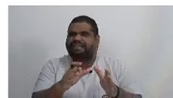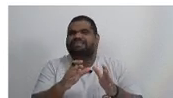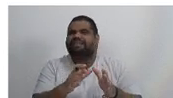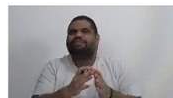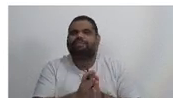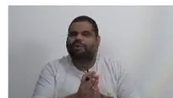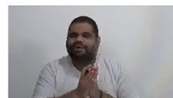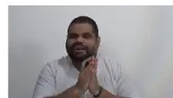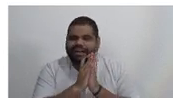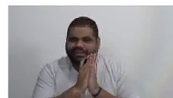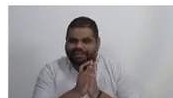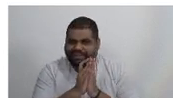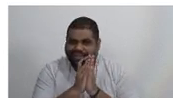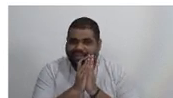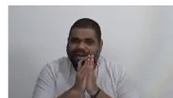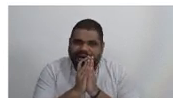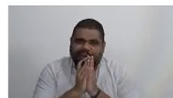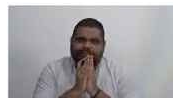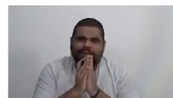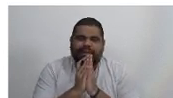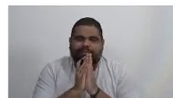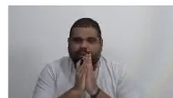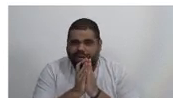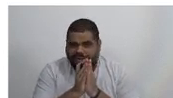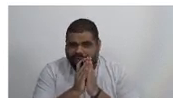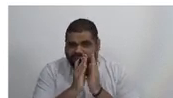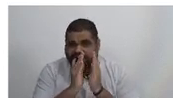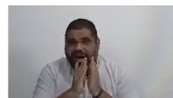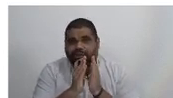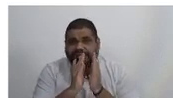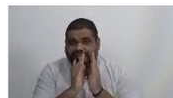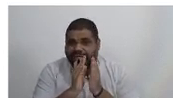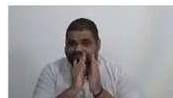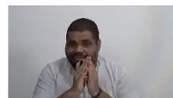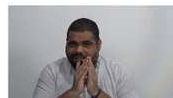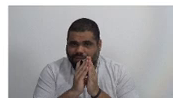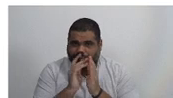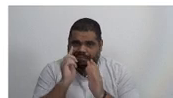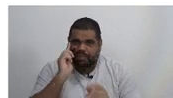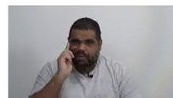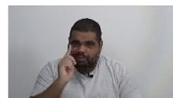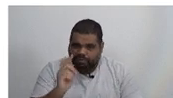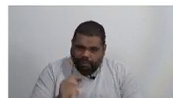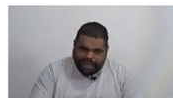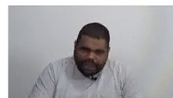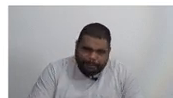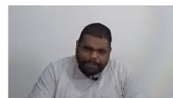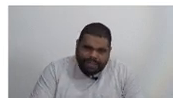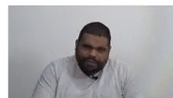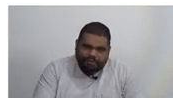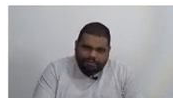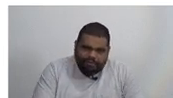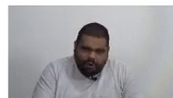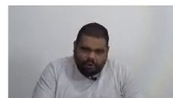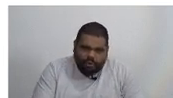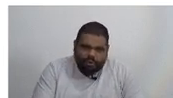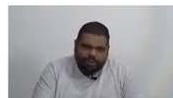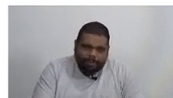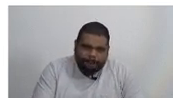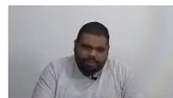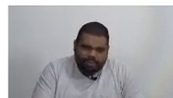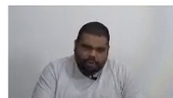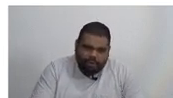questão caísse na tua prova, cara, você ia errar. Por quê? Falta de atenção. Vamos lá.